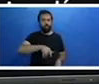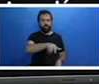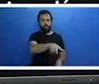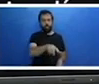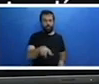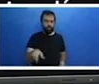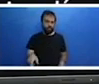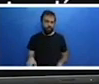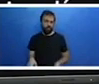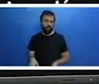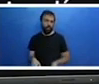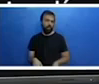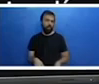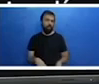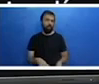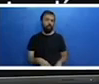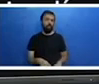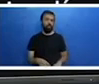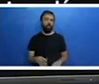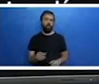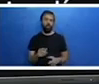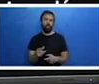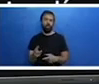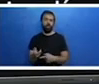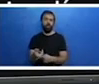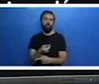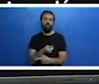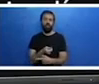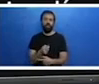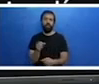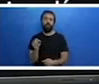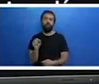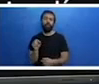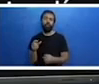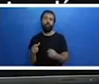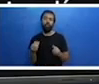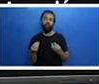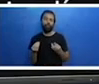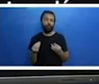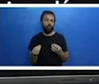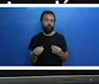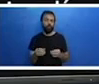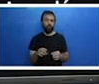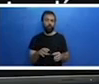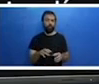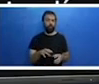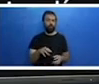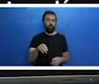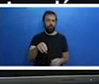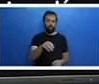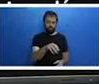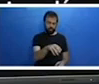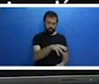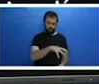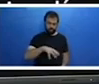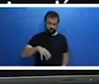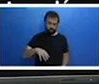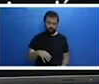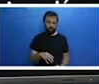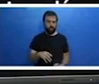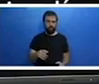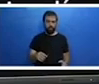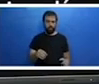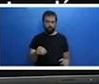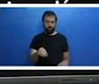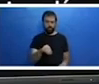ganha a partida, ou termina empatado caso fique uma peça para cada lado. Quando se tem uma dama para cada lado